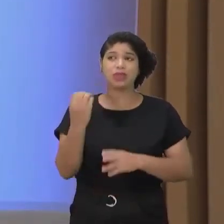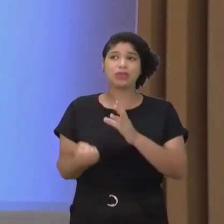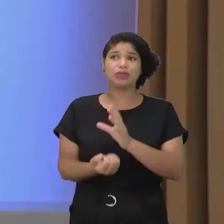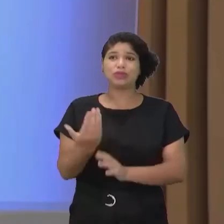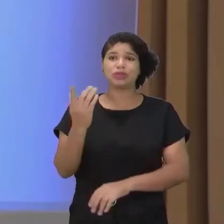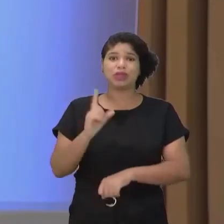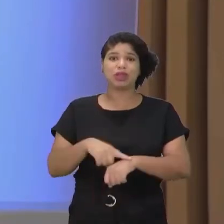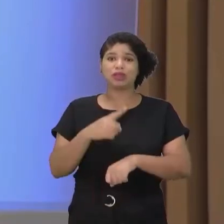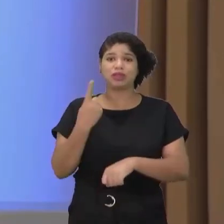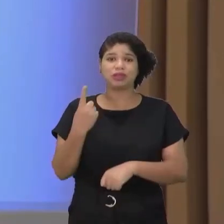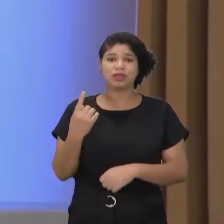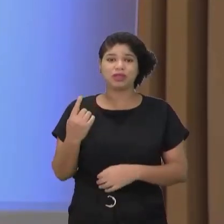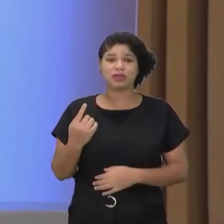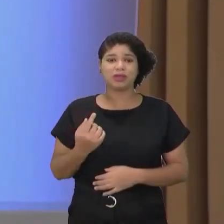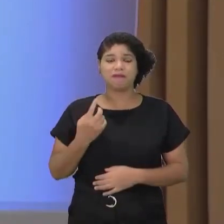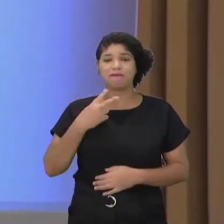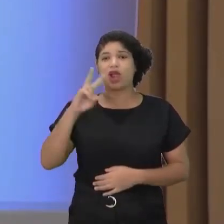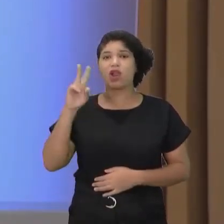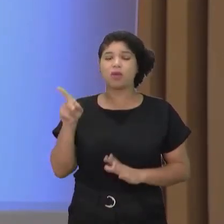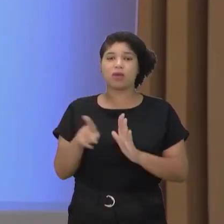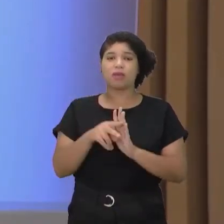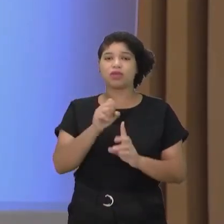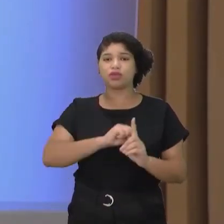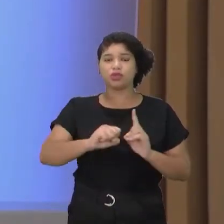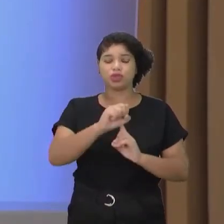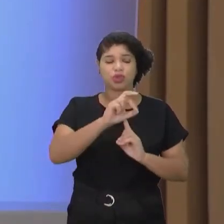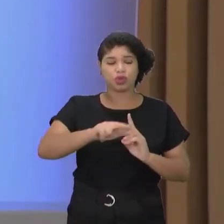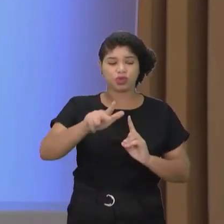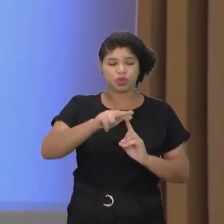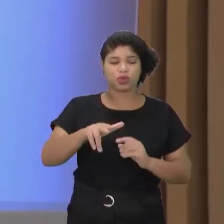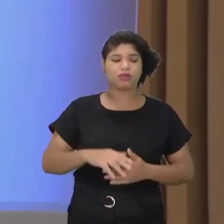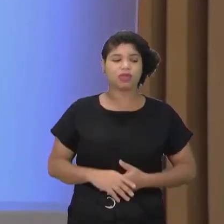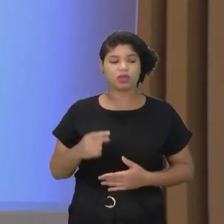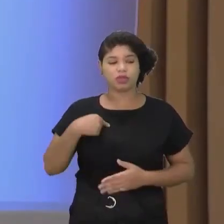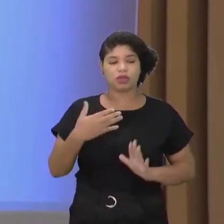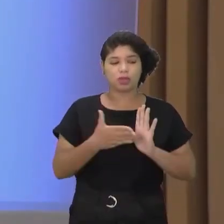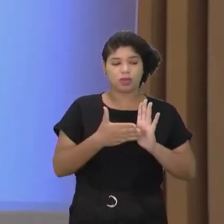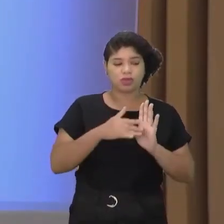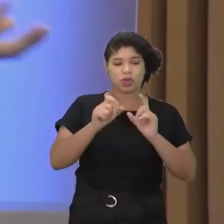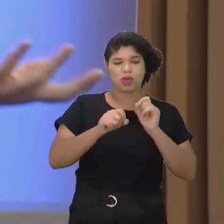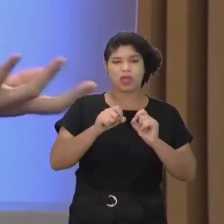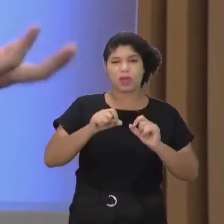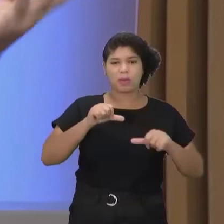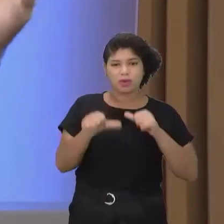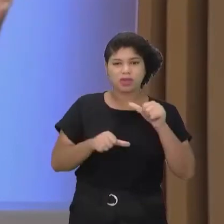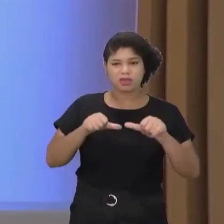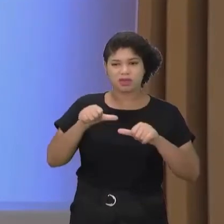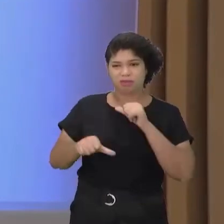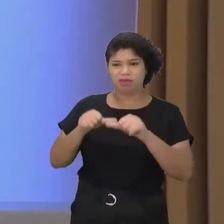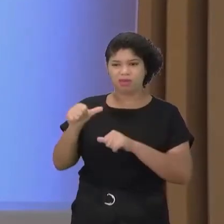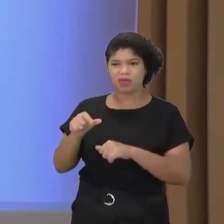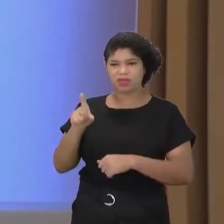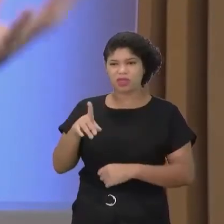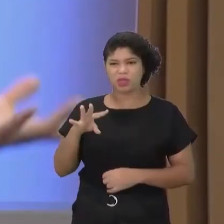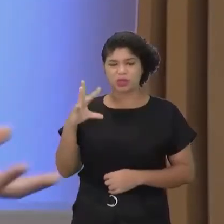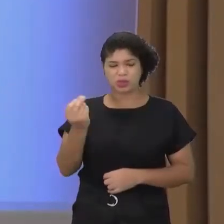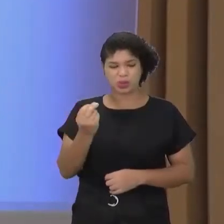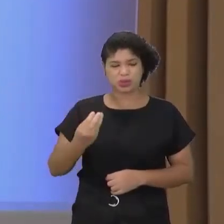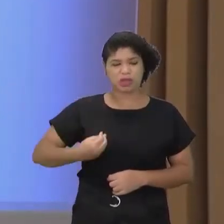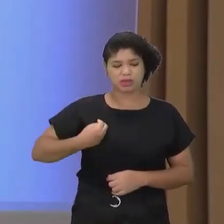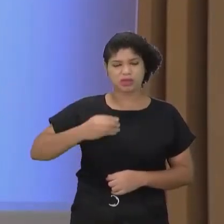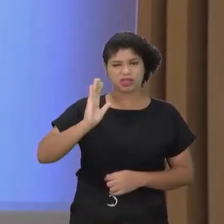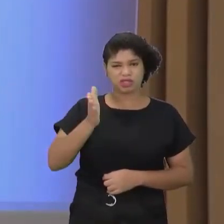não tem muito valor assim para a sociedade mesmo. Então, o que a gente propõe aqui não é uma mudança total de tudo que